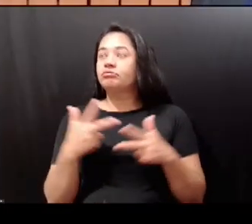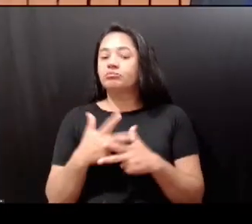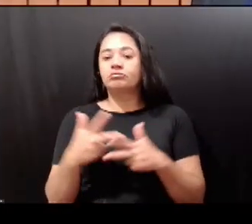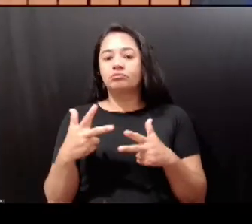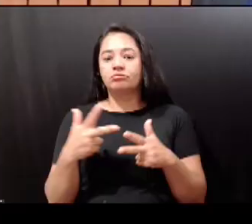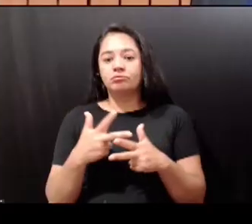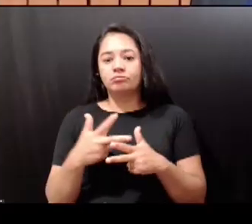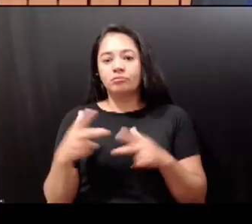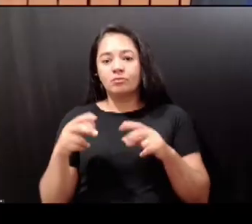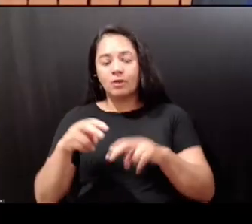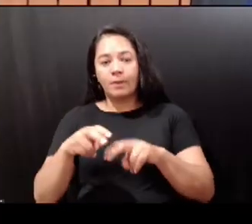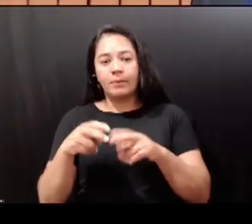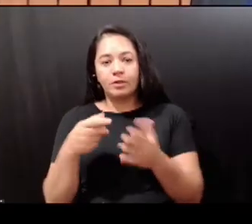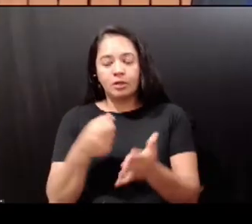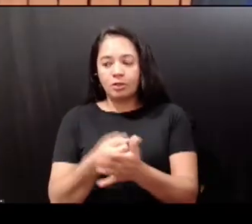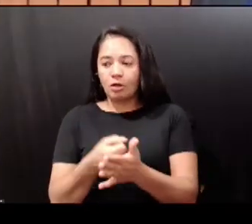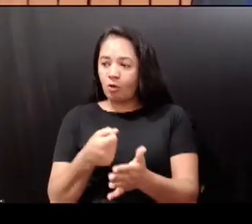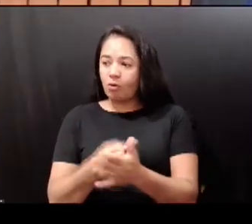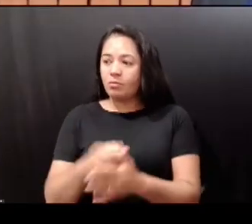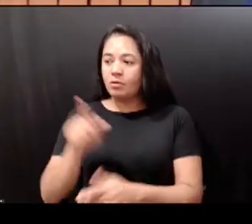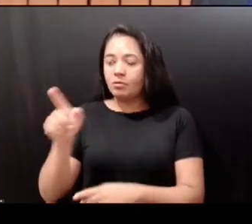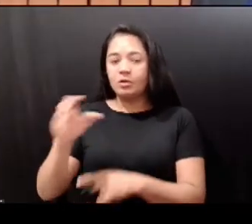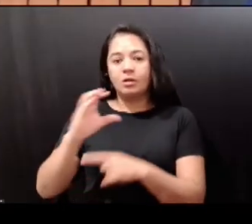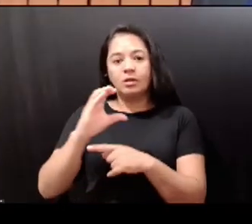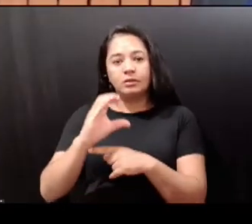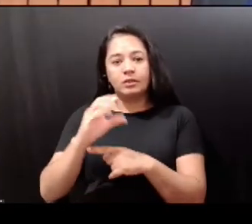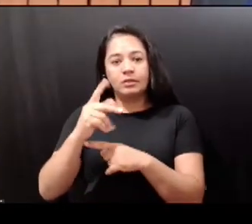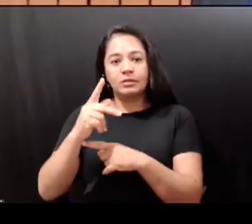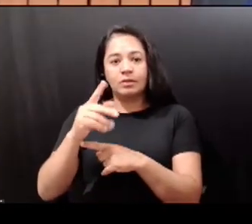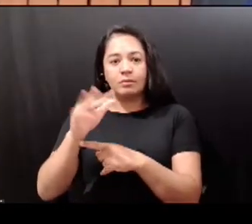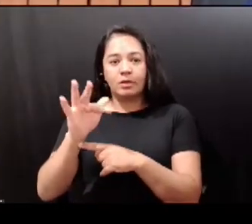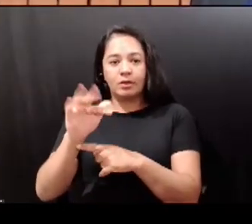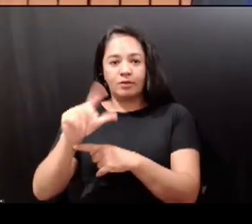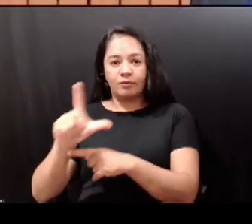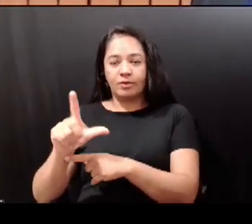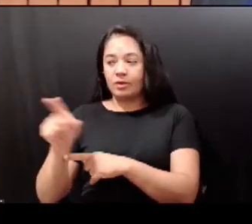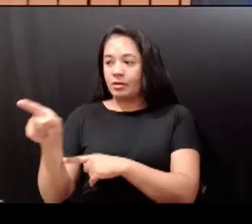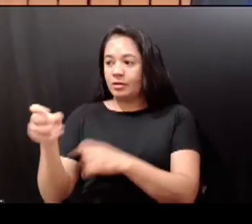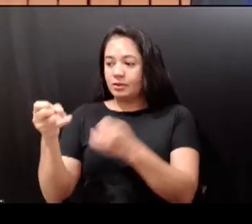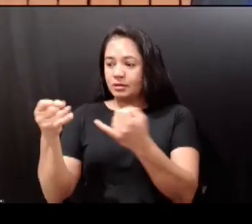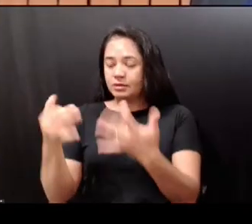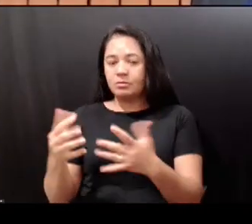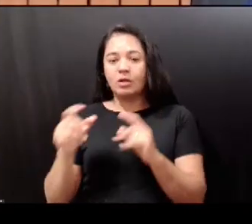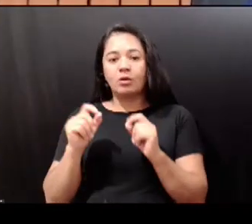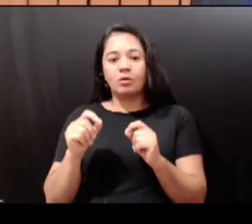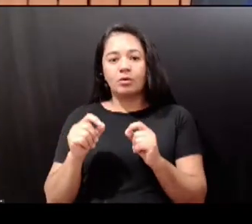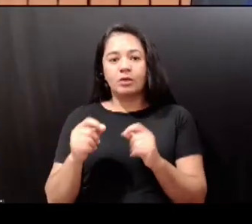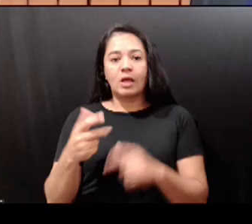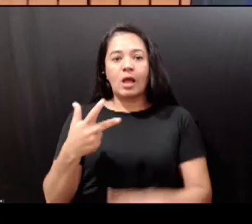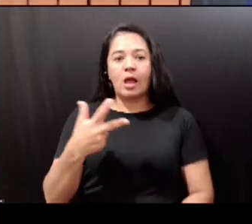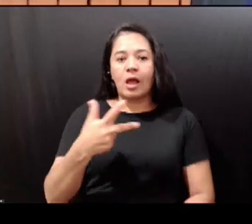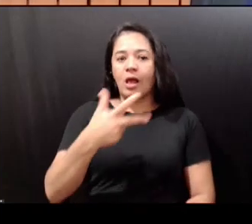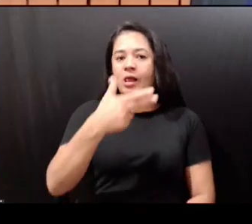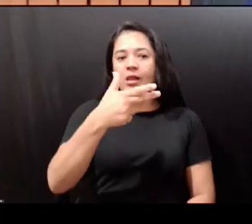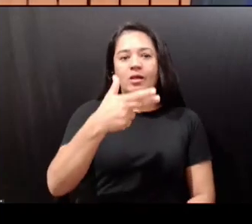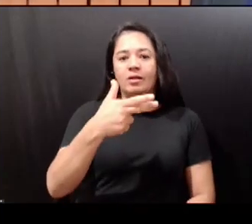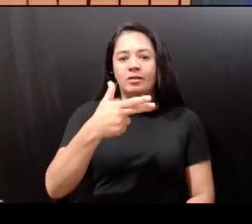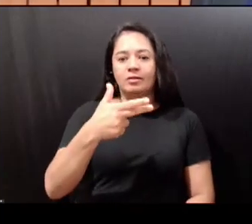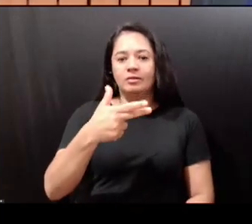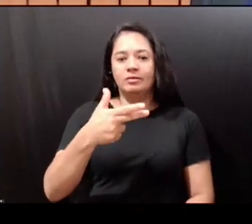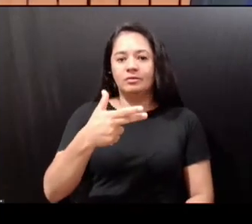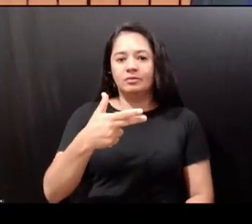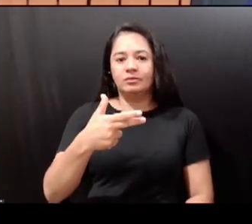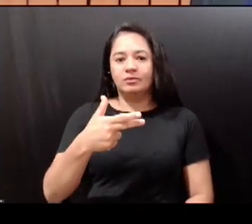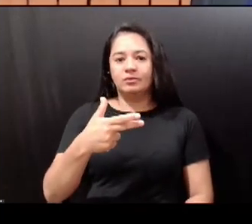companhia CPFL, eles dizem que eles não fazem o desligamento da pessoa que está com o